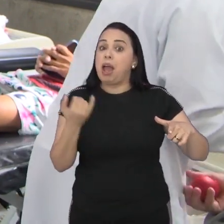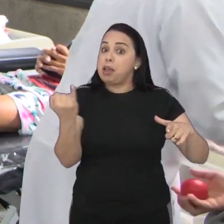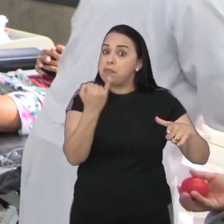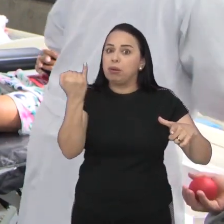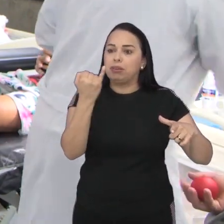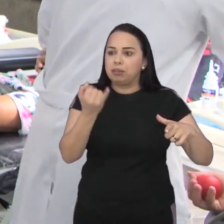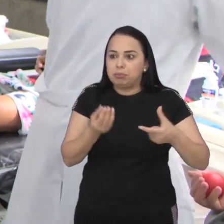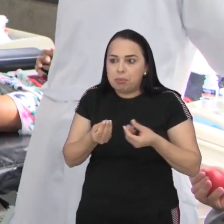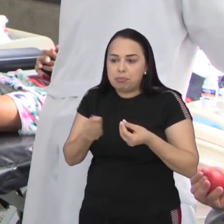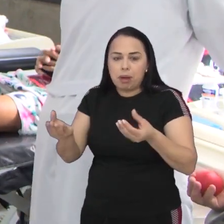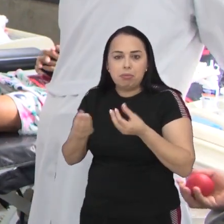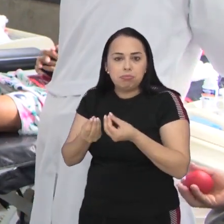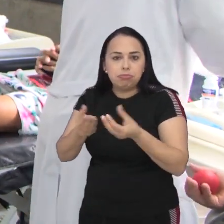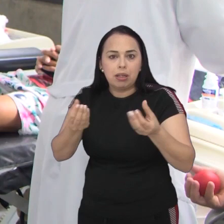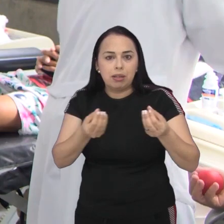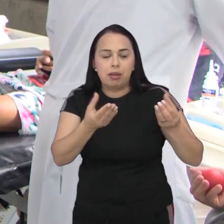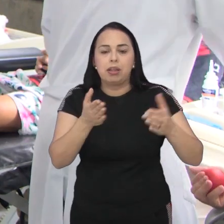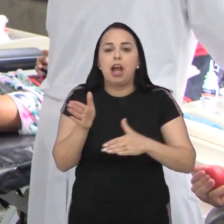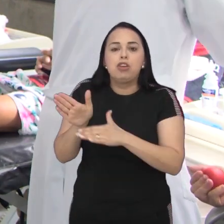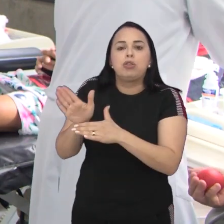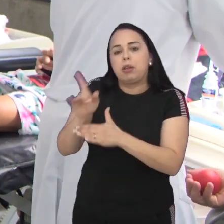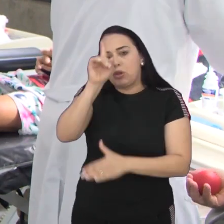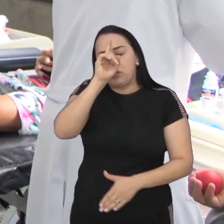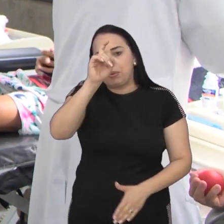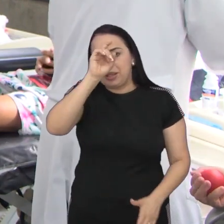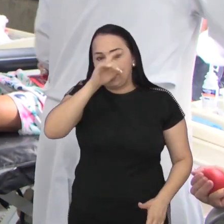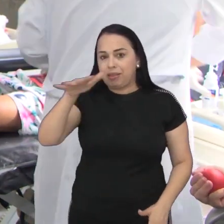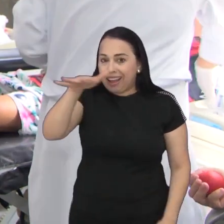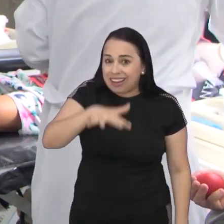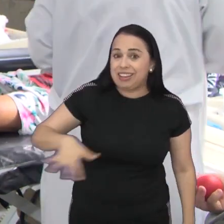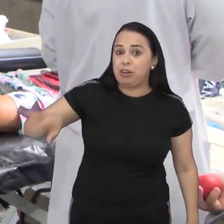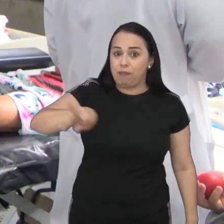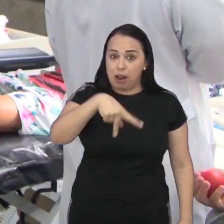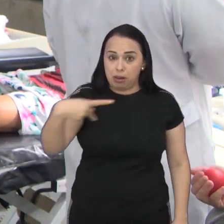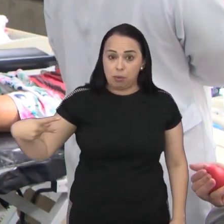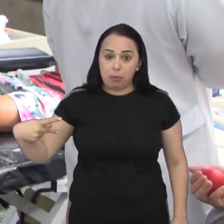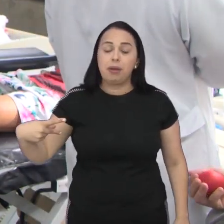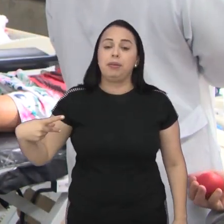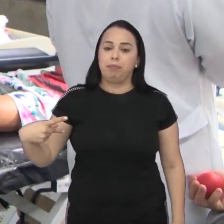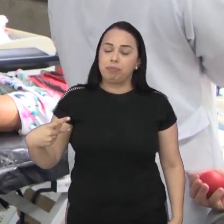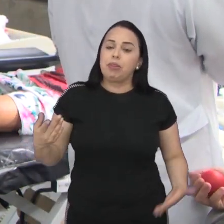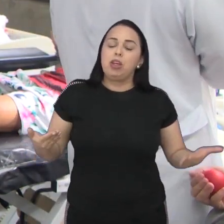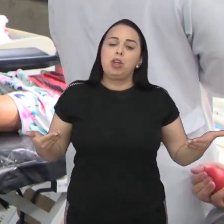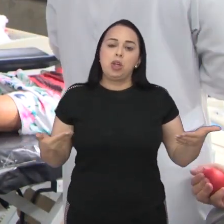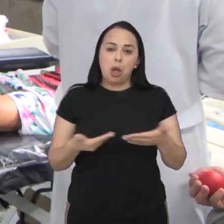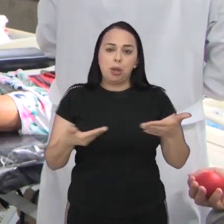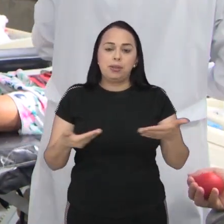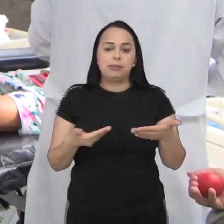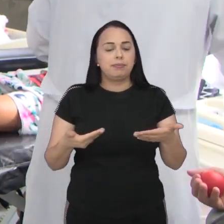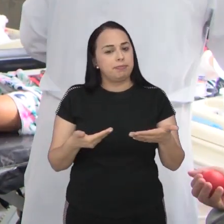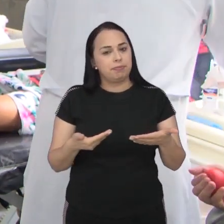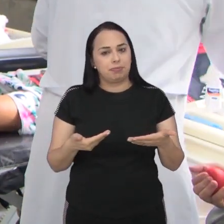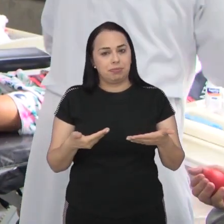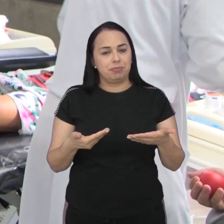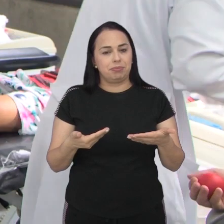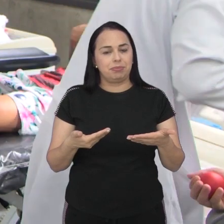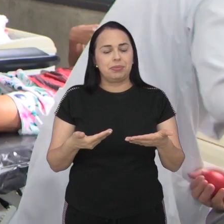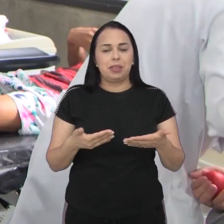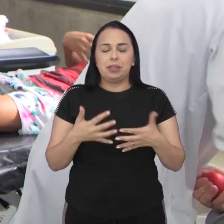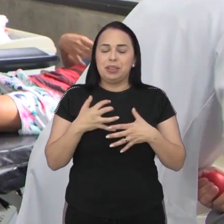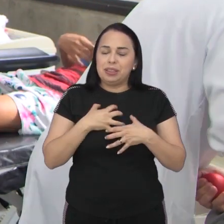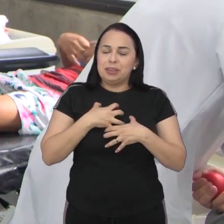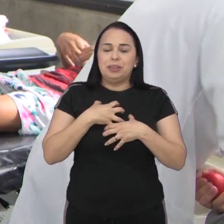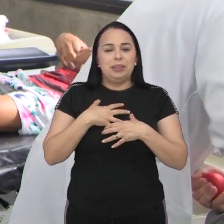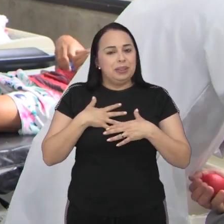gente consiga atender toda a nossa demanda, já que o serviço atende os principais hospitais em toda a região do Vale do Paraíba. E hoje é